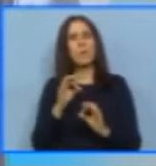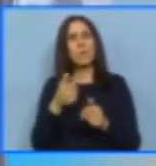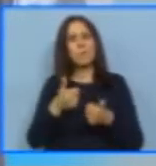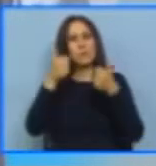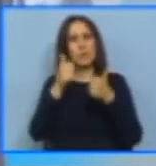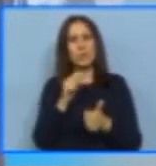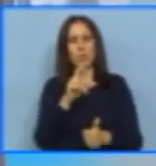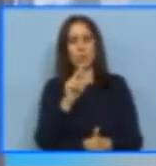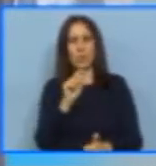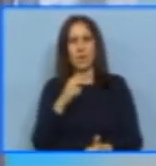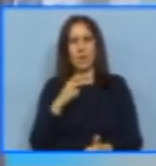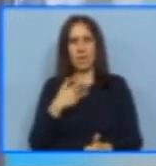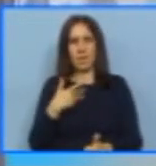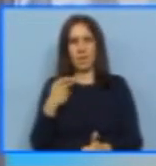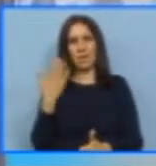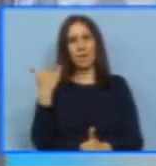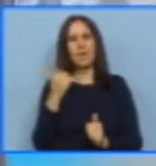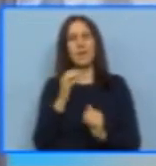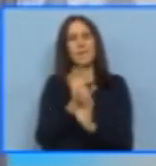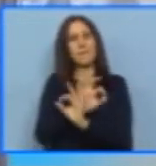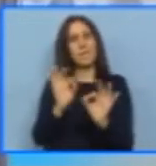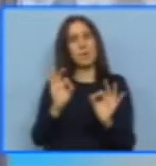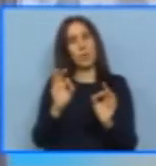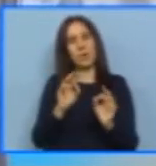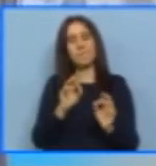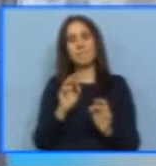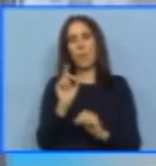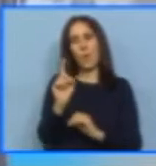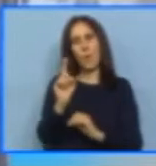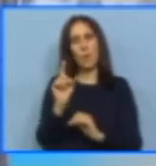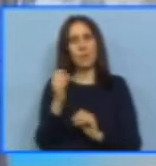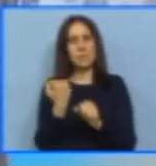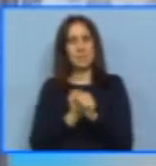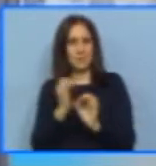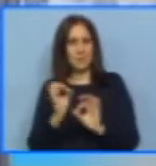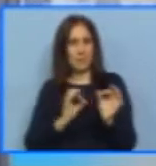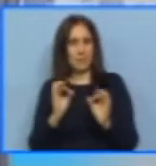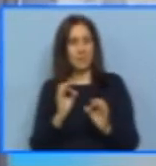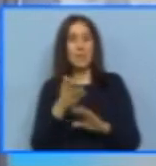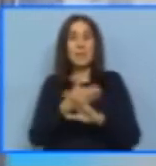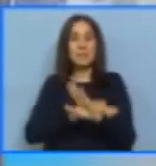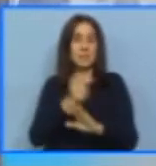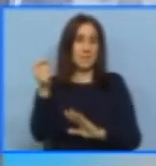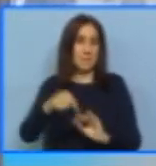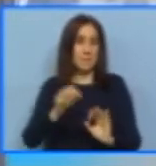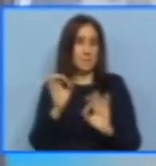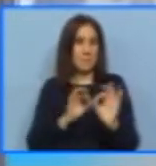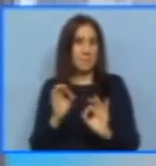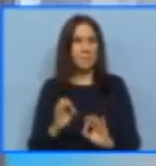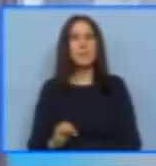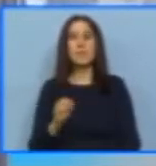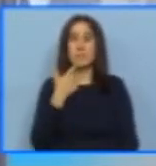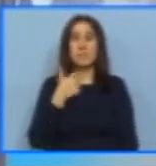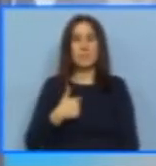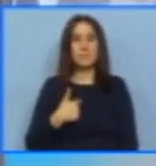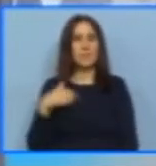que era da carreira diplomática e foi chamado agora para este serviço de preparar, vem com antecedência para preparar tudo. Disse-me